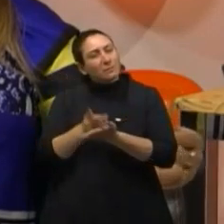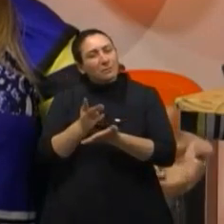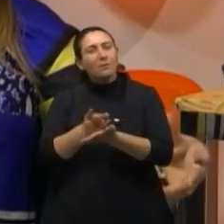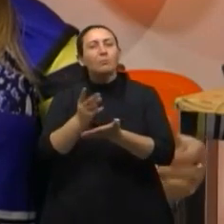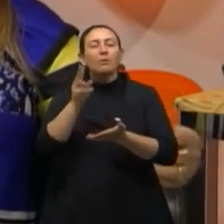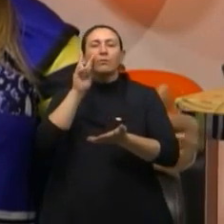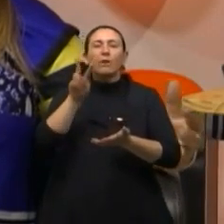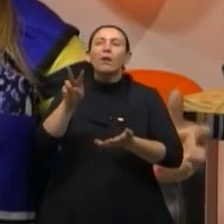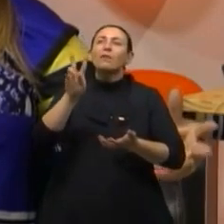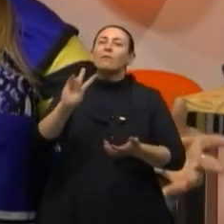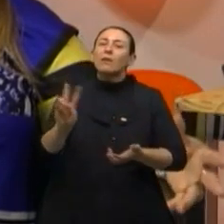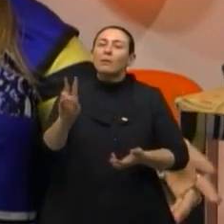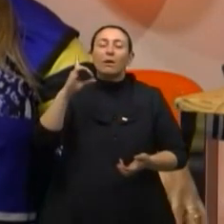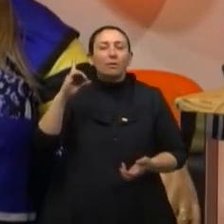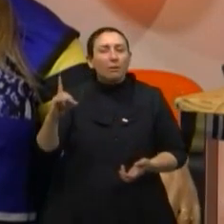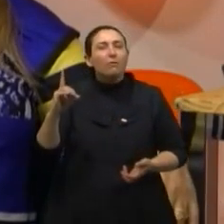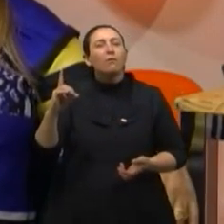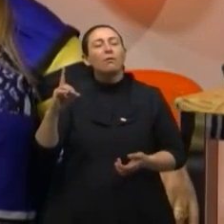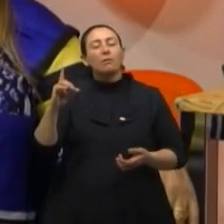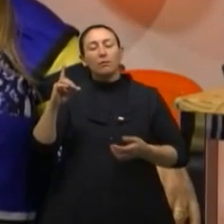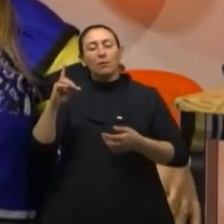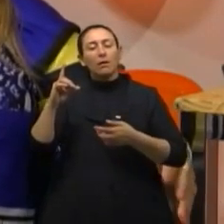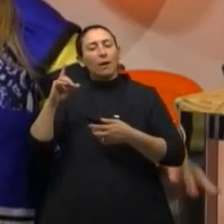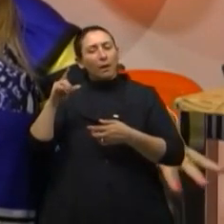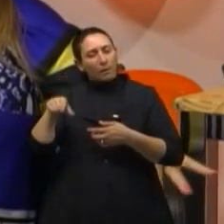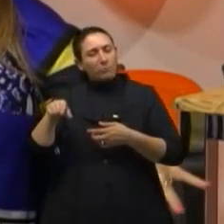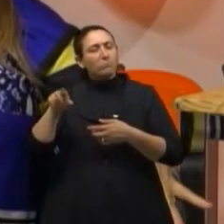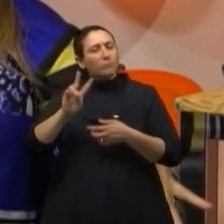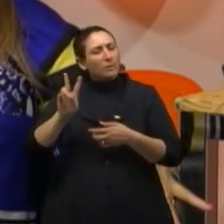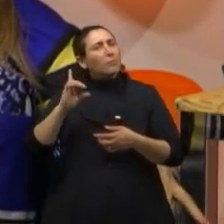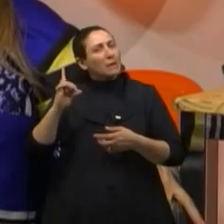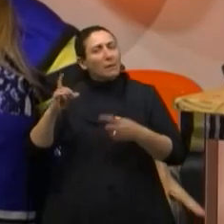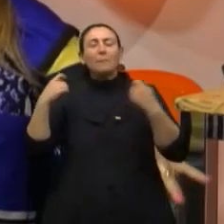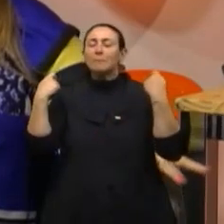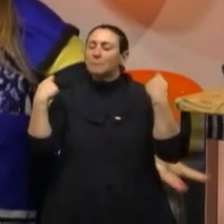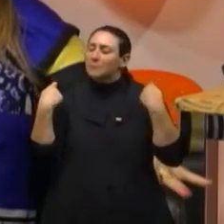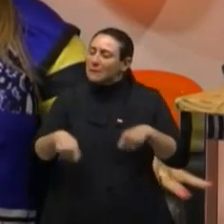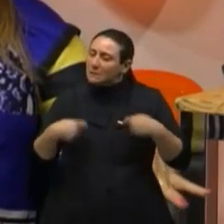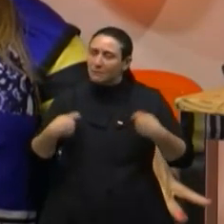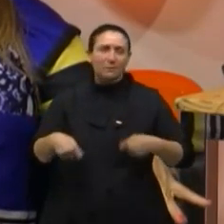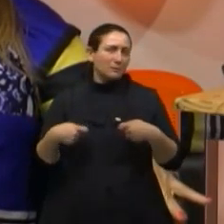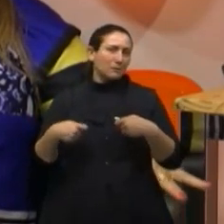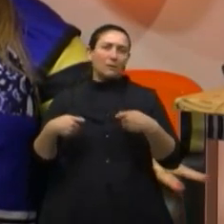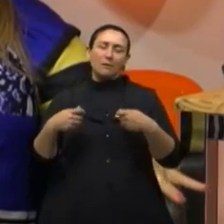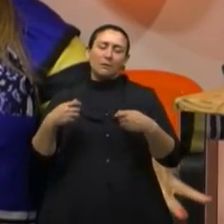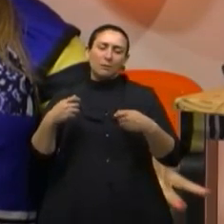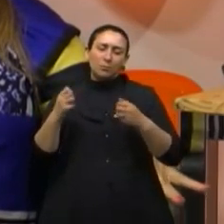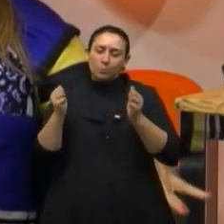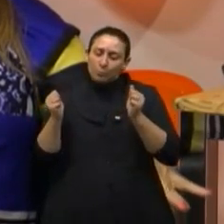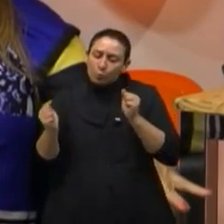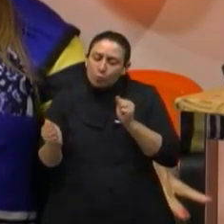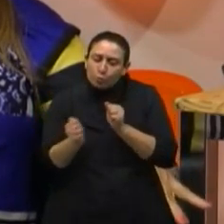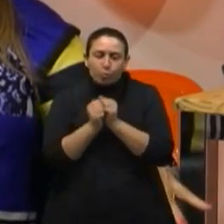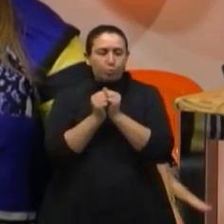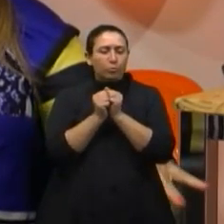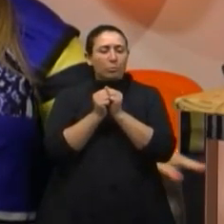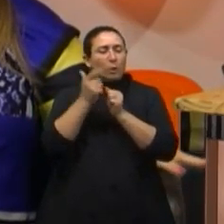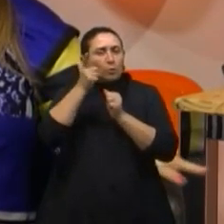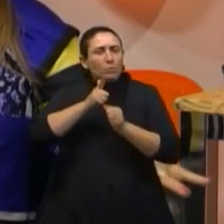vitamina D ela é uma vitamina lipossolúvel ela precisa junto para